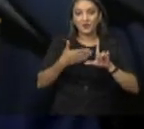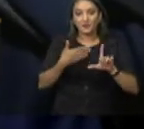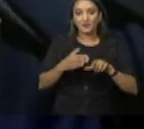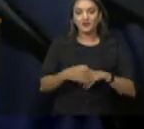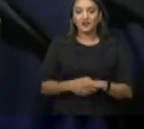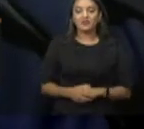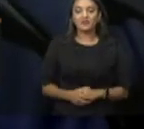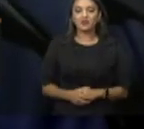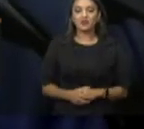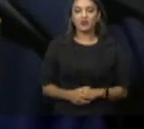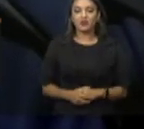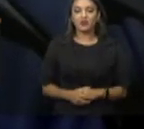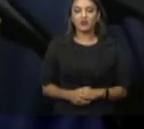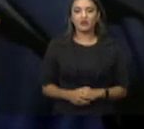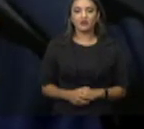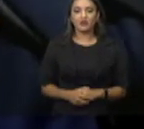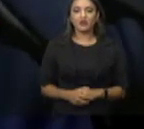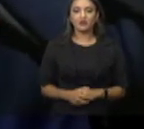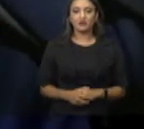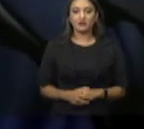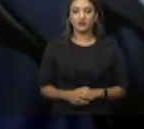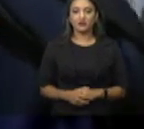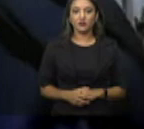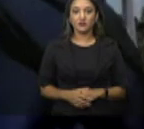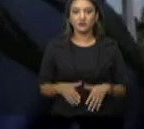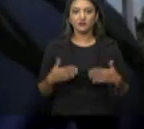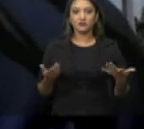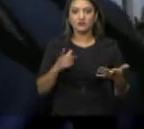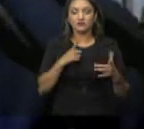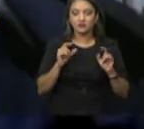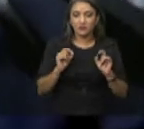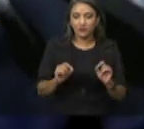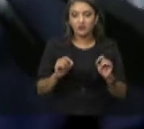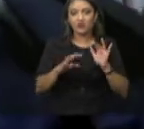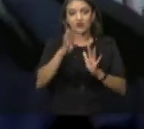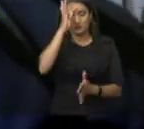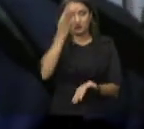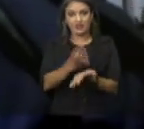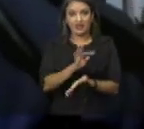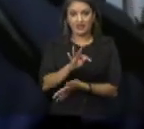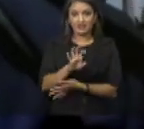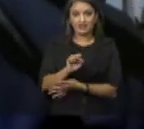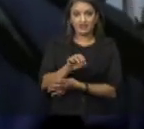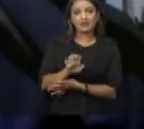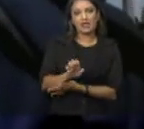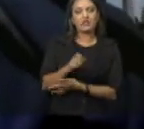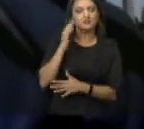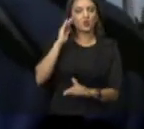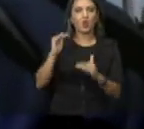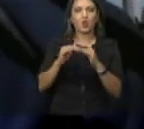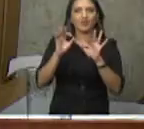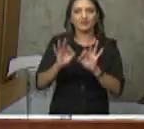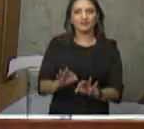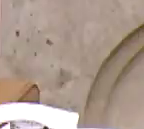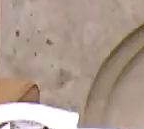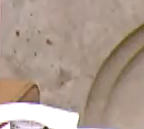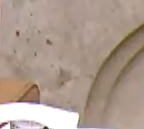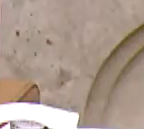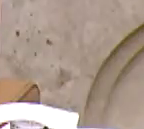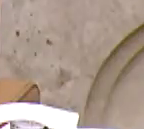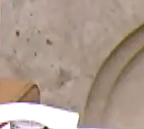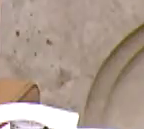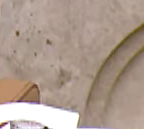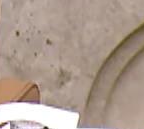Boa tarde a todos eu tô de acordo com a com a tese da forma como foi posta Obrigada Ministro